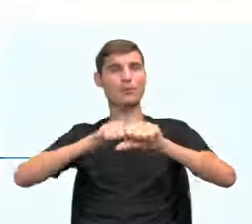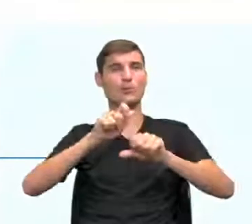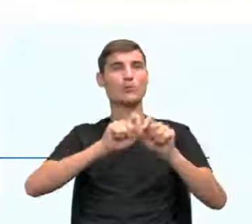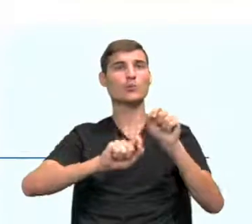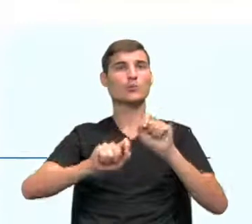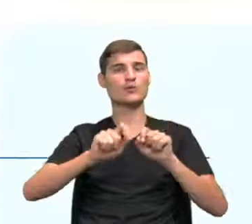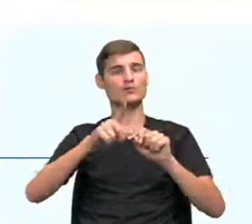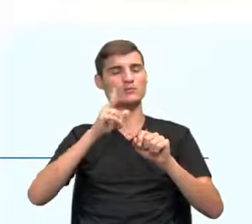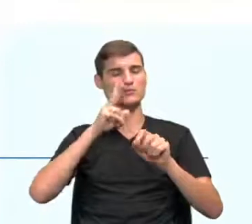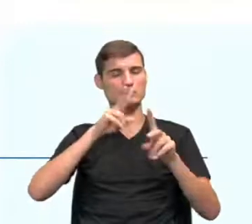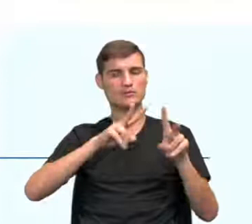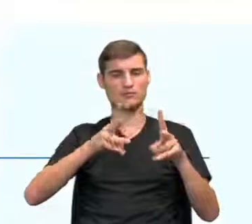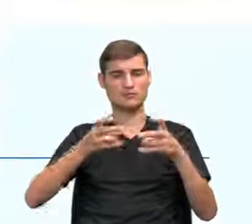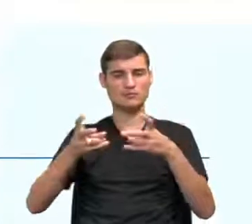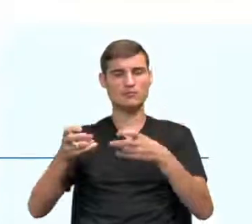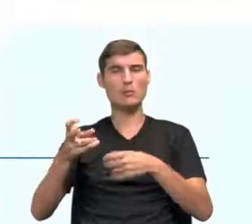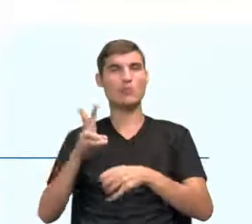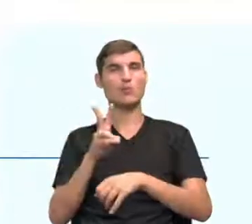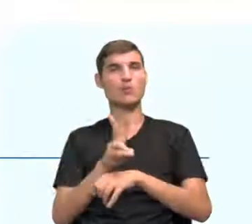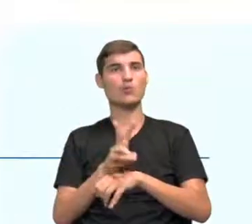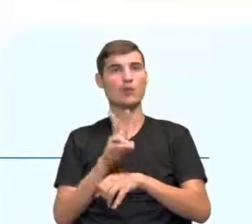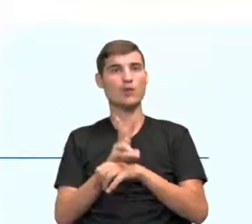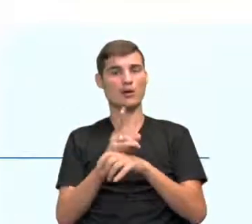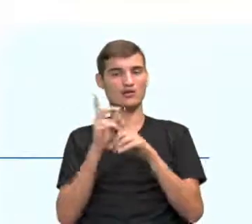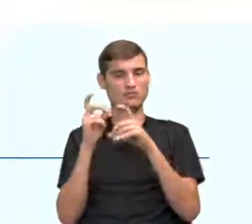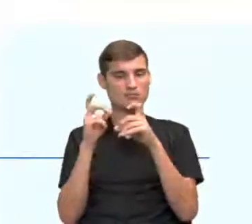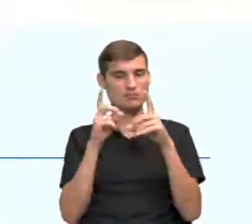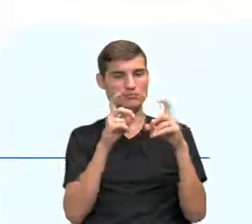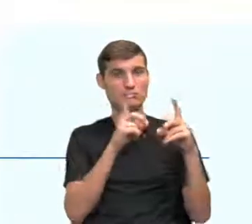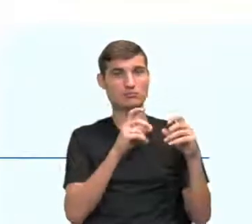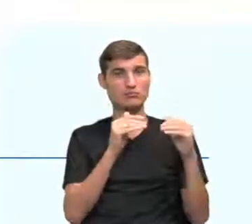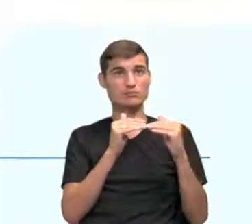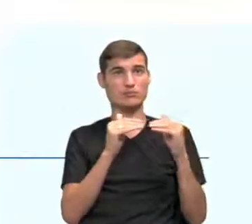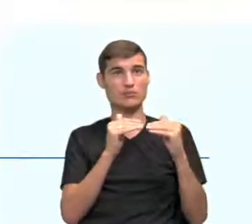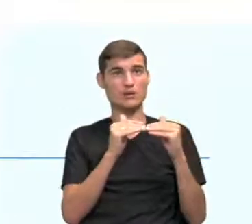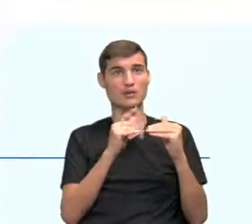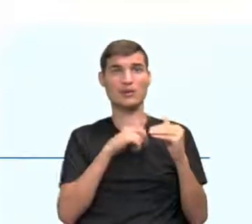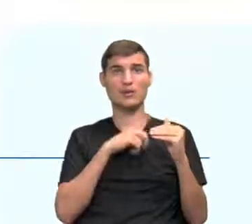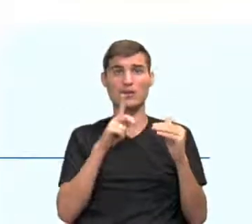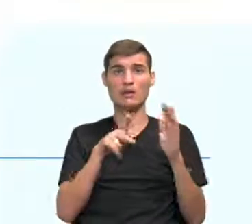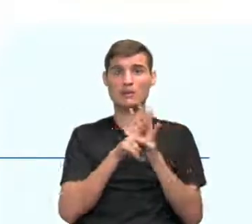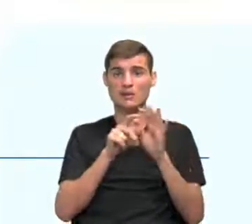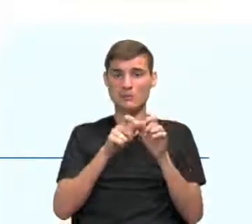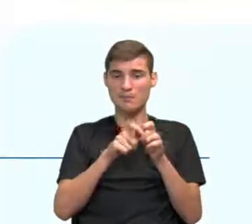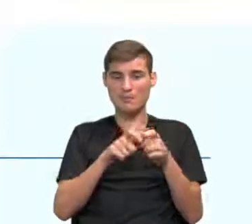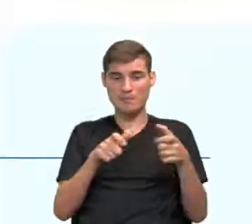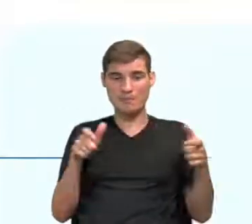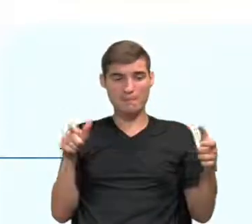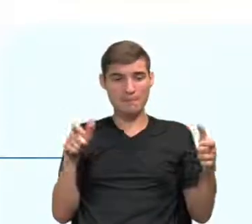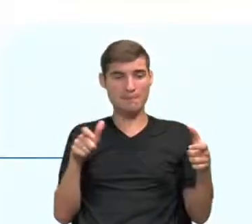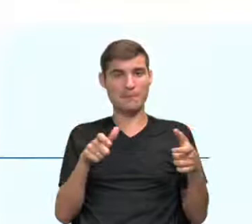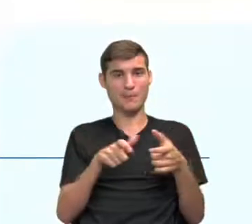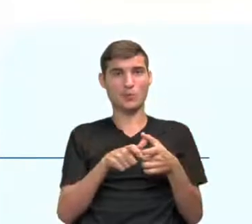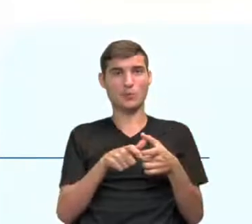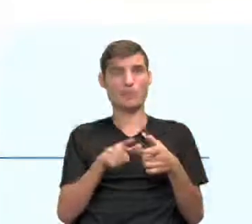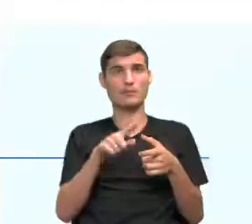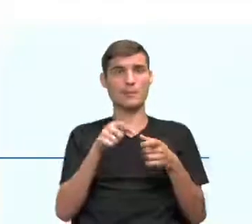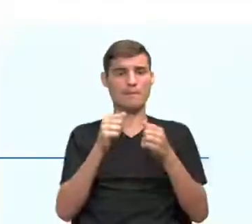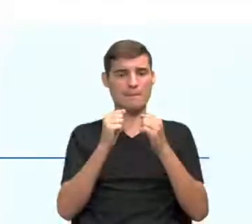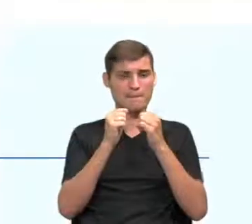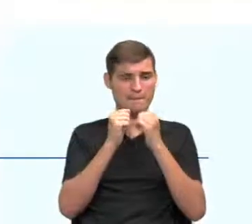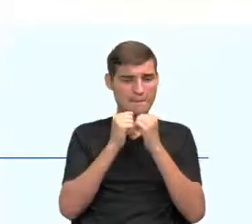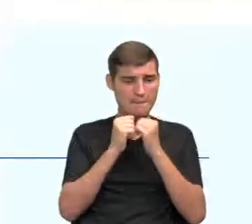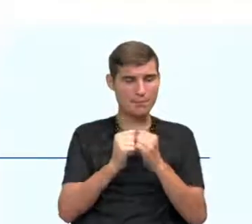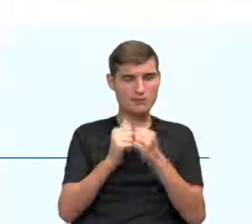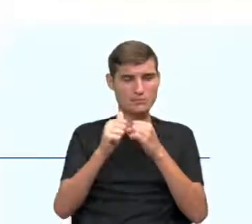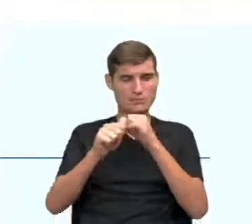Vamos observar com cuidado essa imagem. Eu tenho a amplitude. Então eu posso